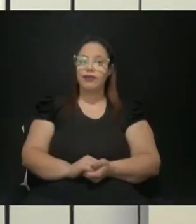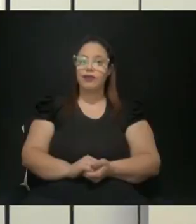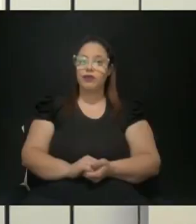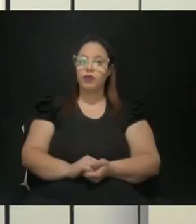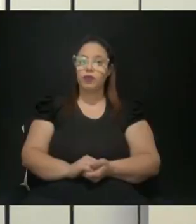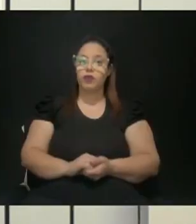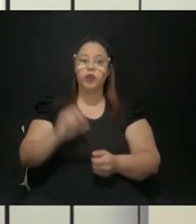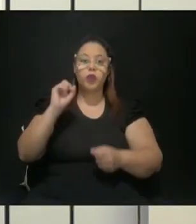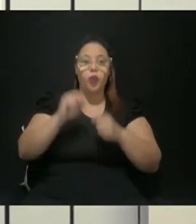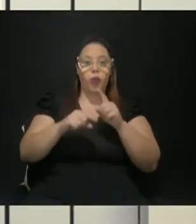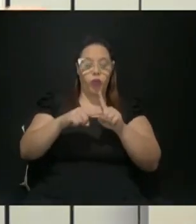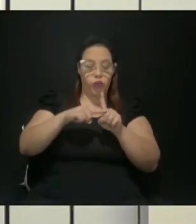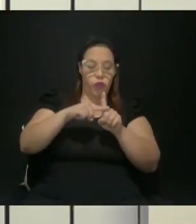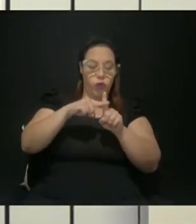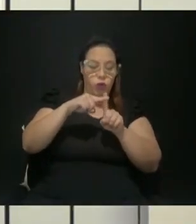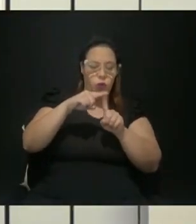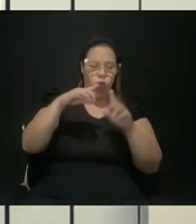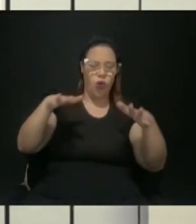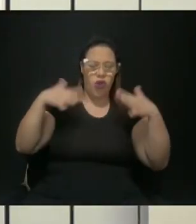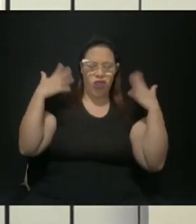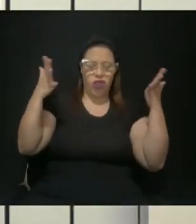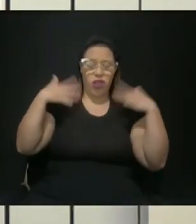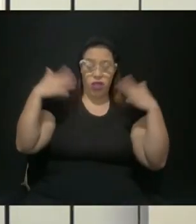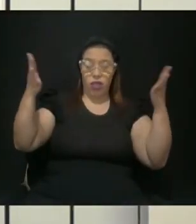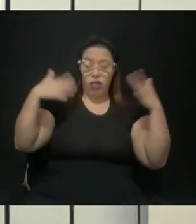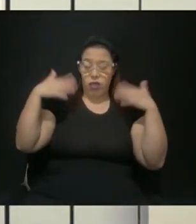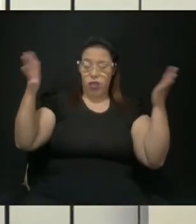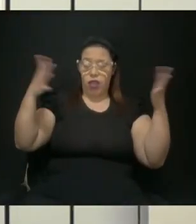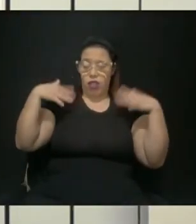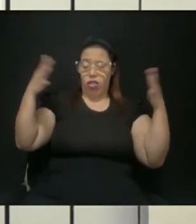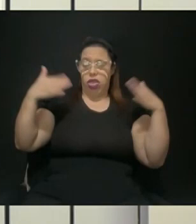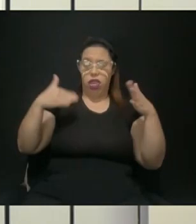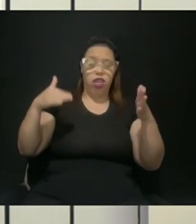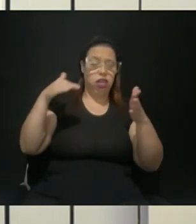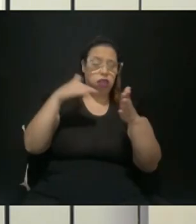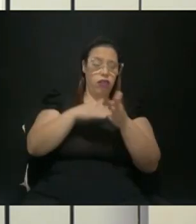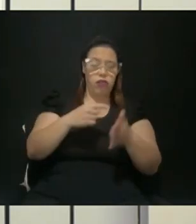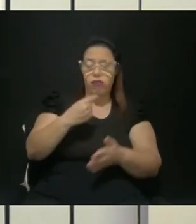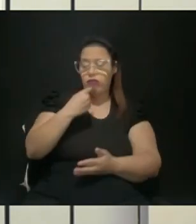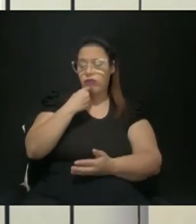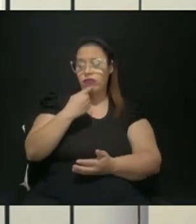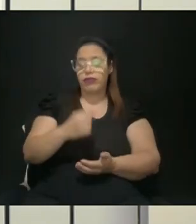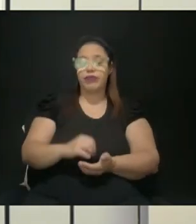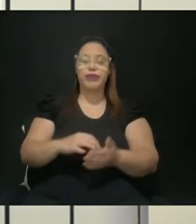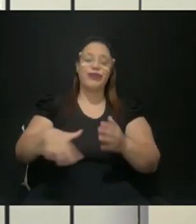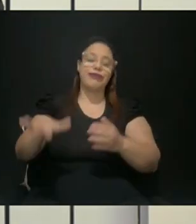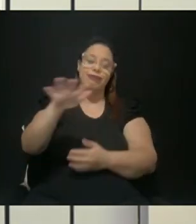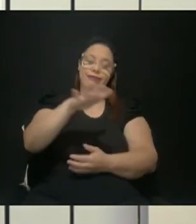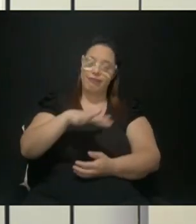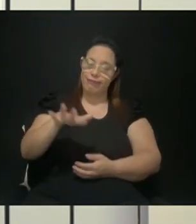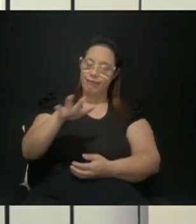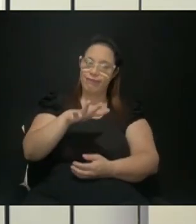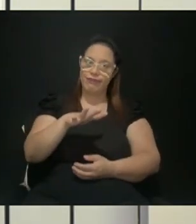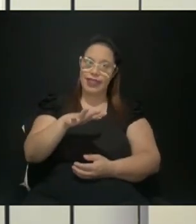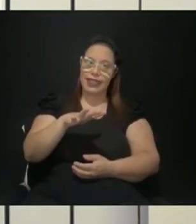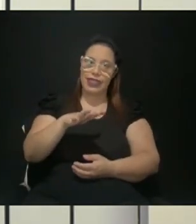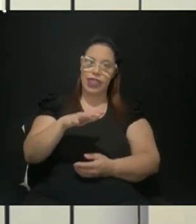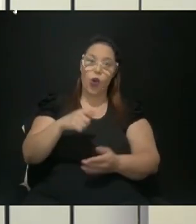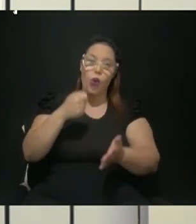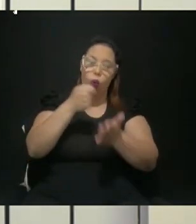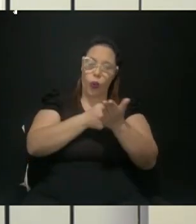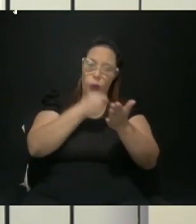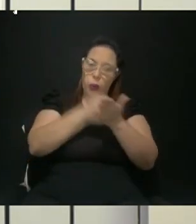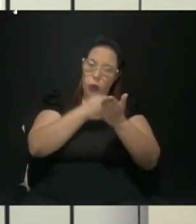Massa de ar quente e seco permanece atuando aqui na cidade de Campinas e região, sendo reforçada por um